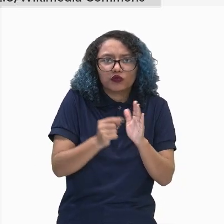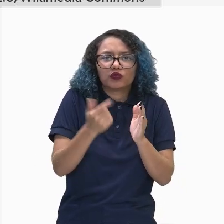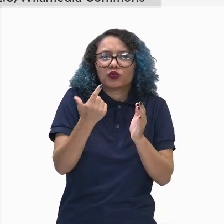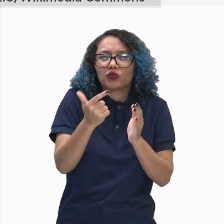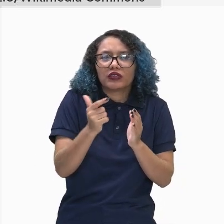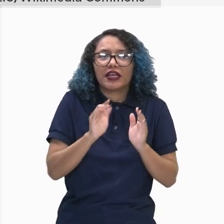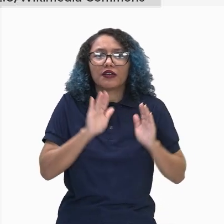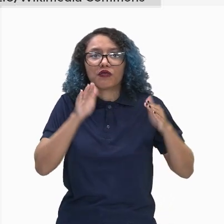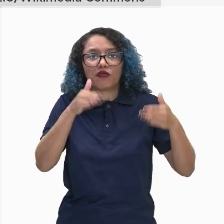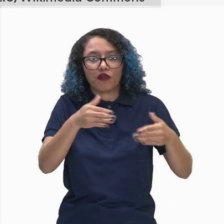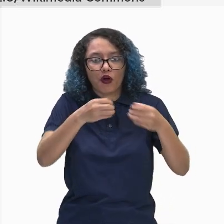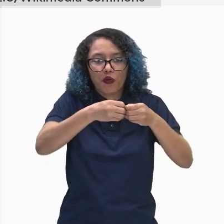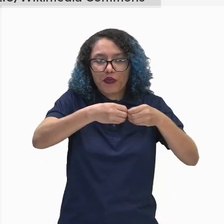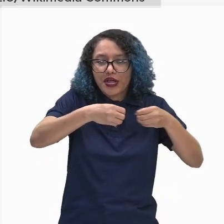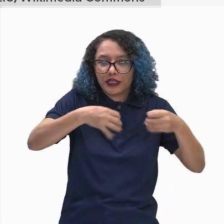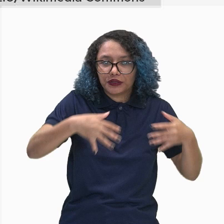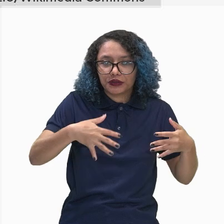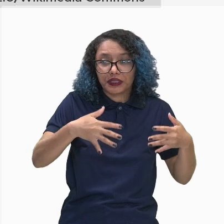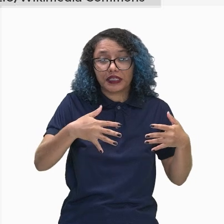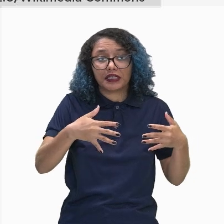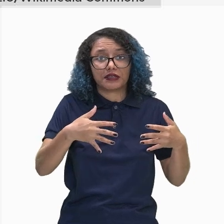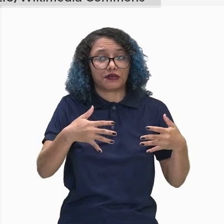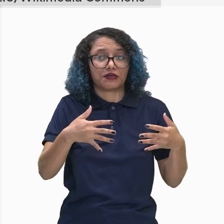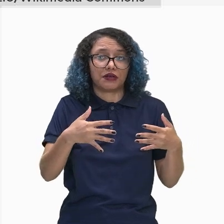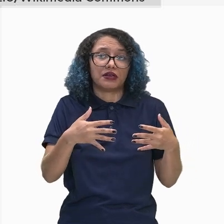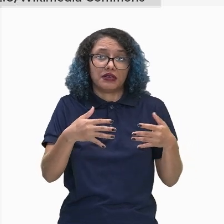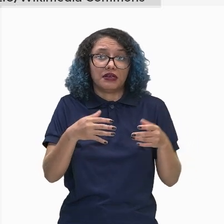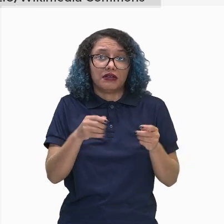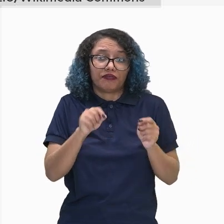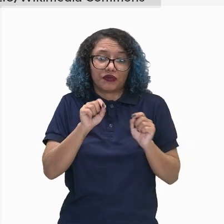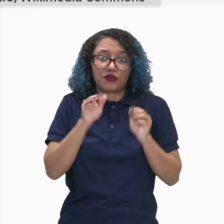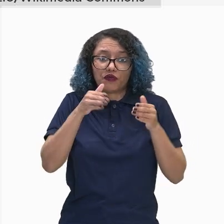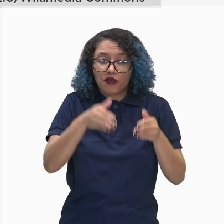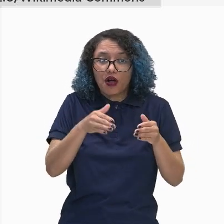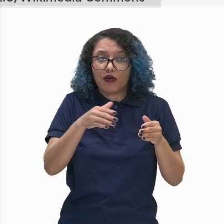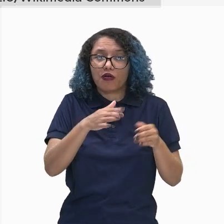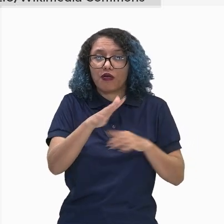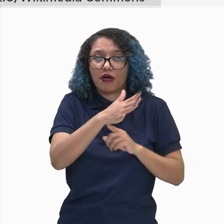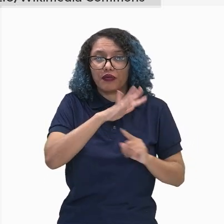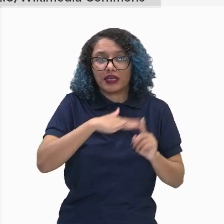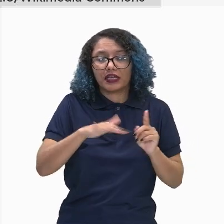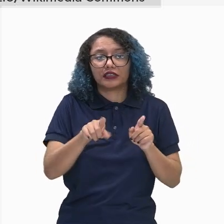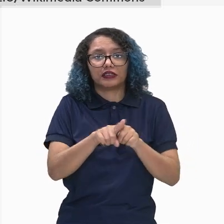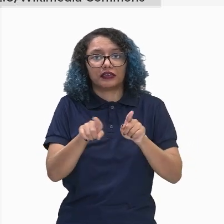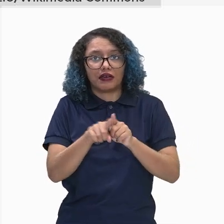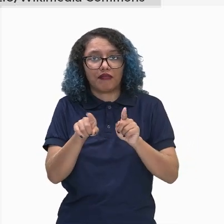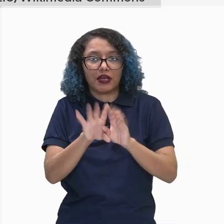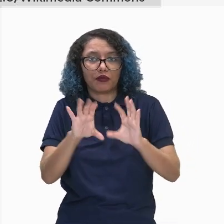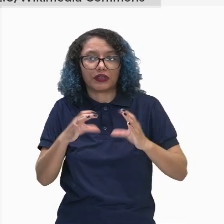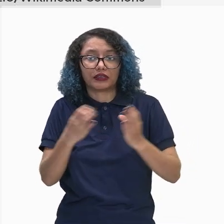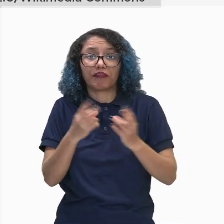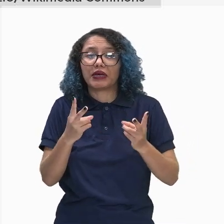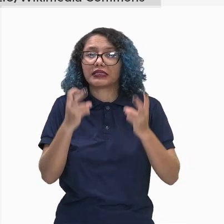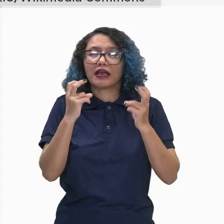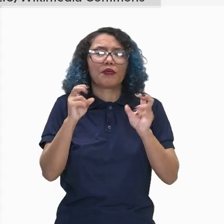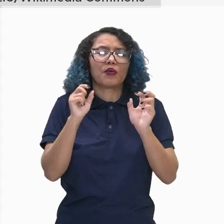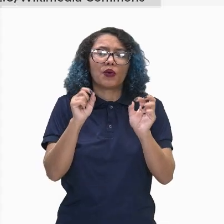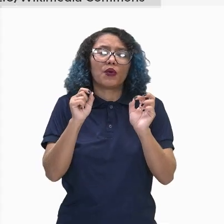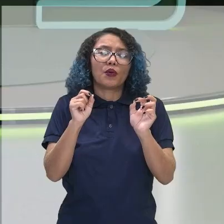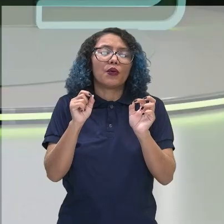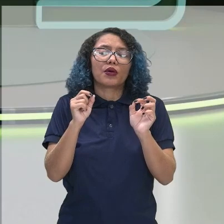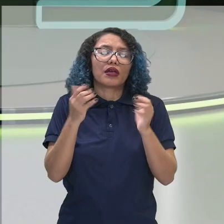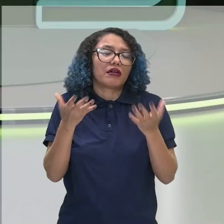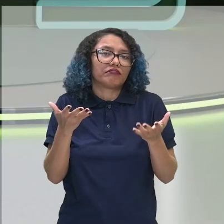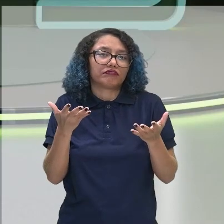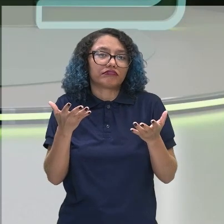do levantamento desses impactos que podem atingir essas comunidades, a gente percebe então que existem ali,